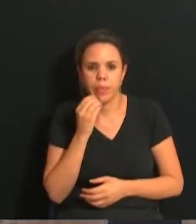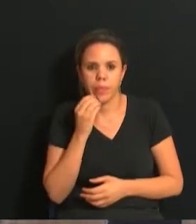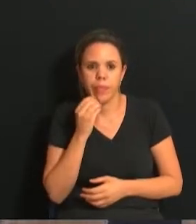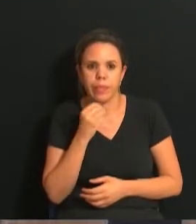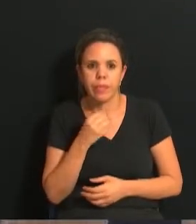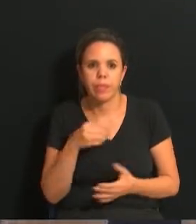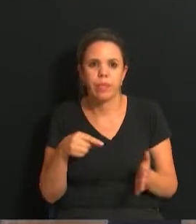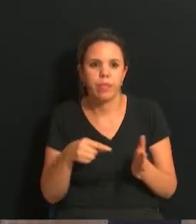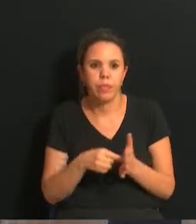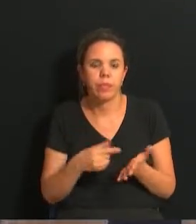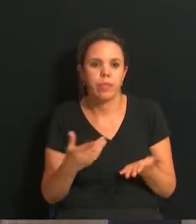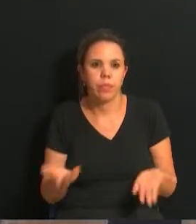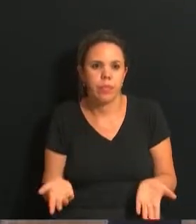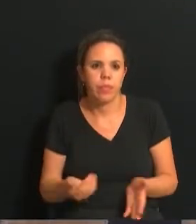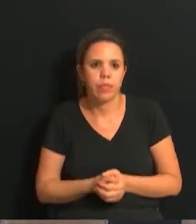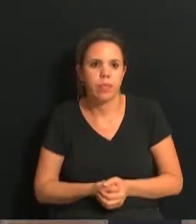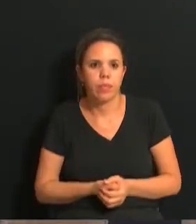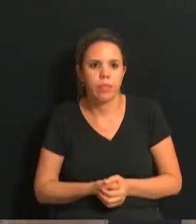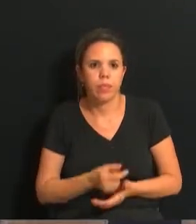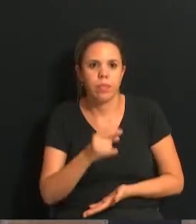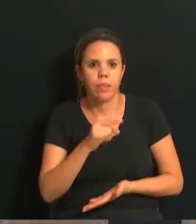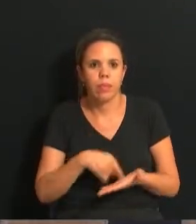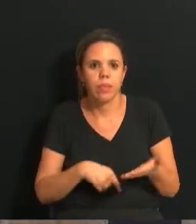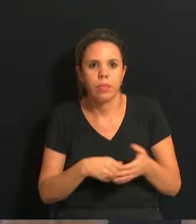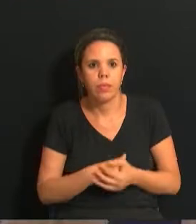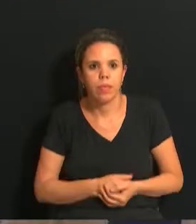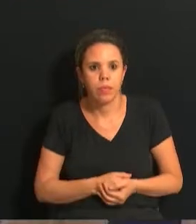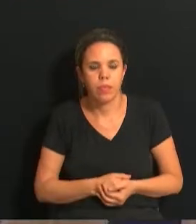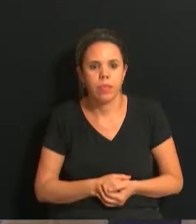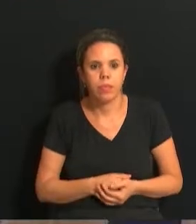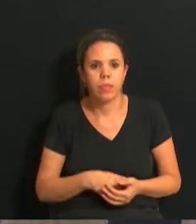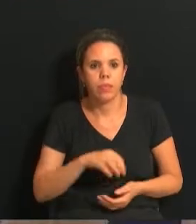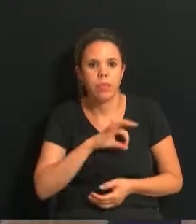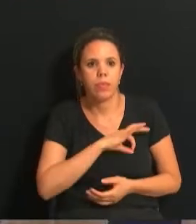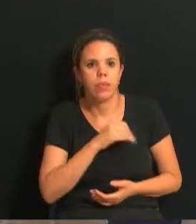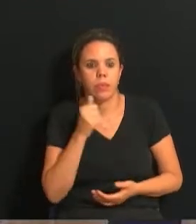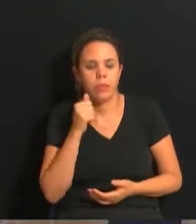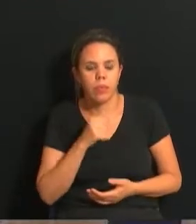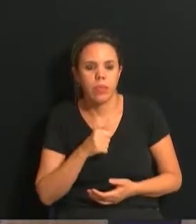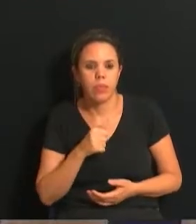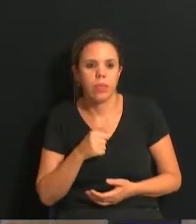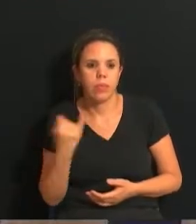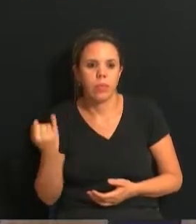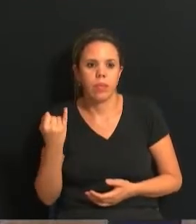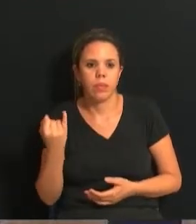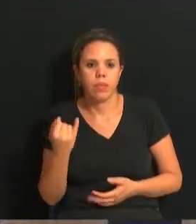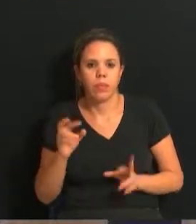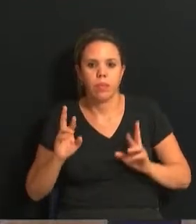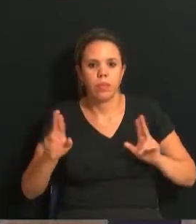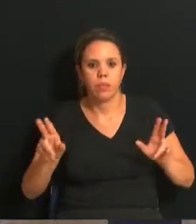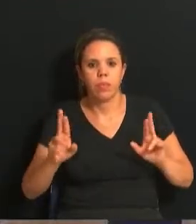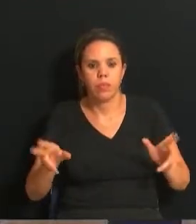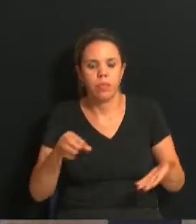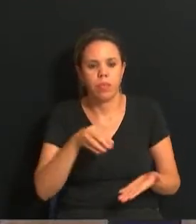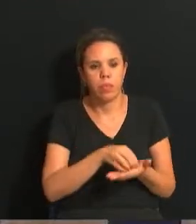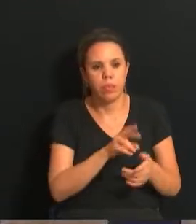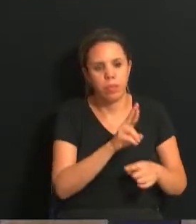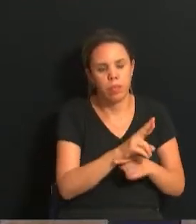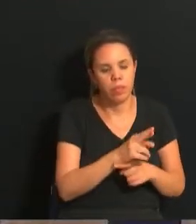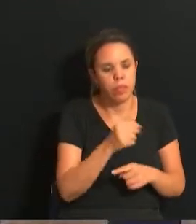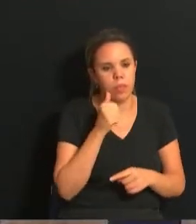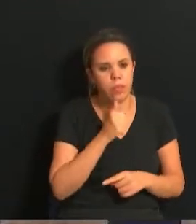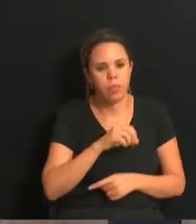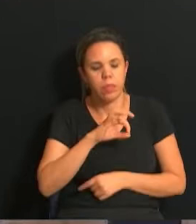boletins de ocorrência, né? Os boletins de ocorrência na Delegacia da Mulher. É importante diferenciar o que é o centro de referência do que é